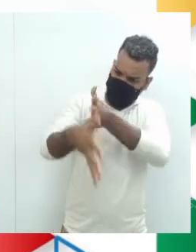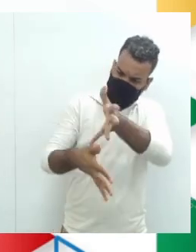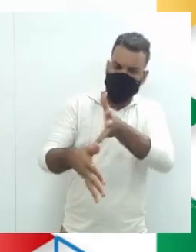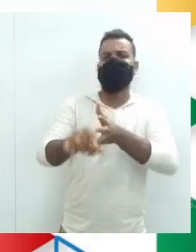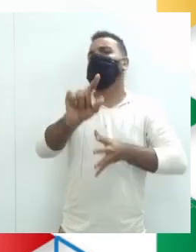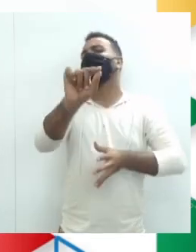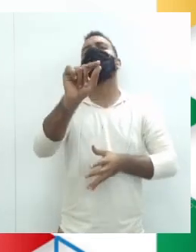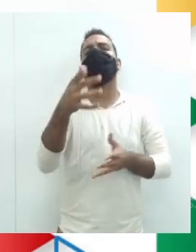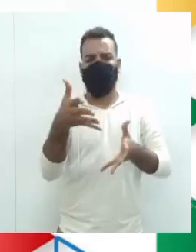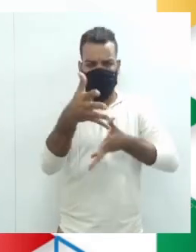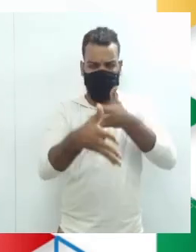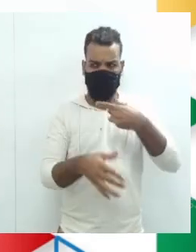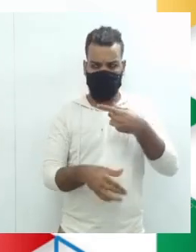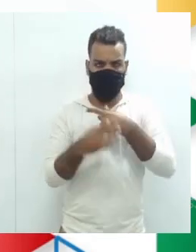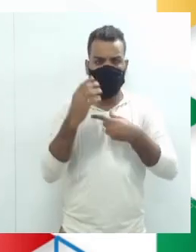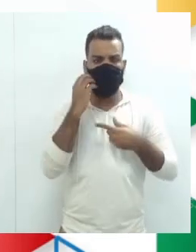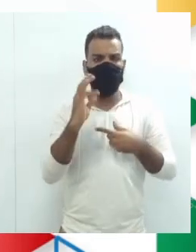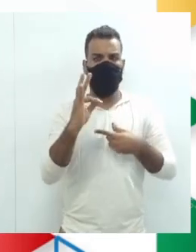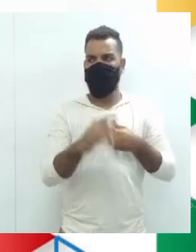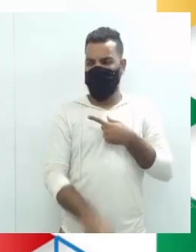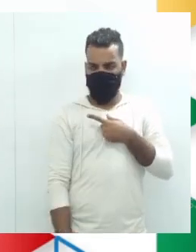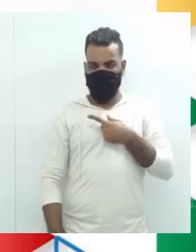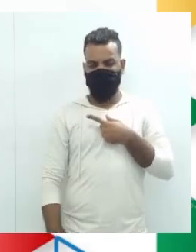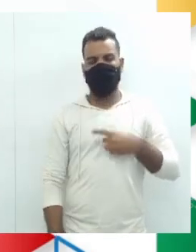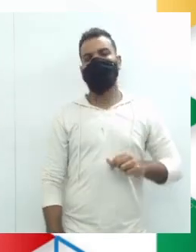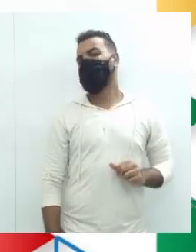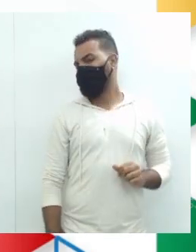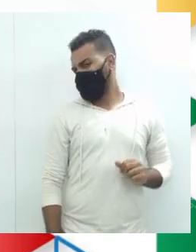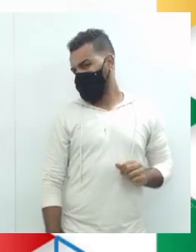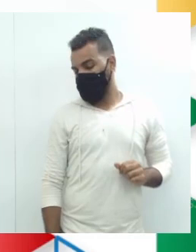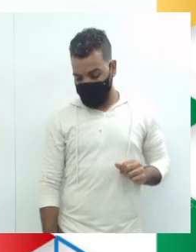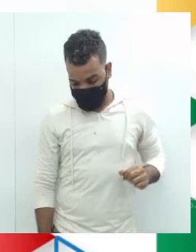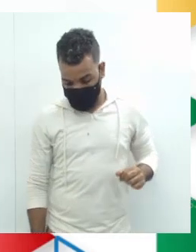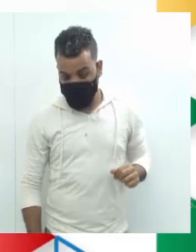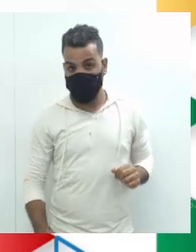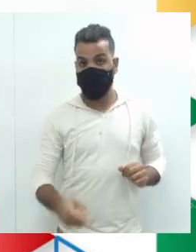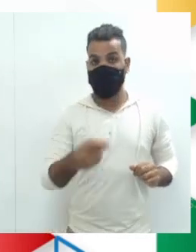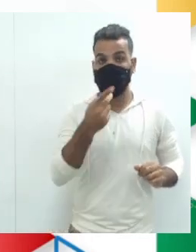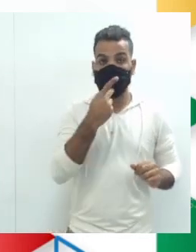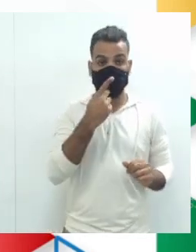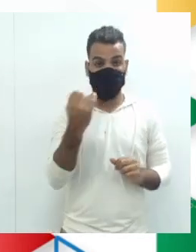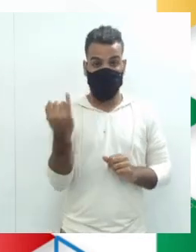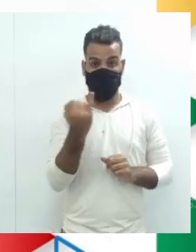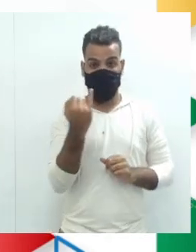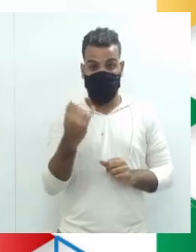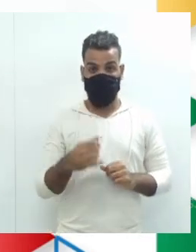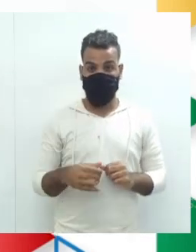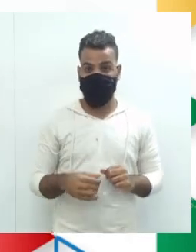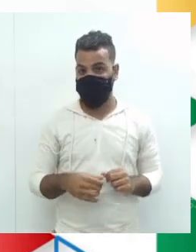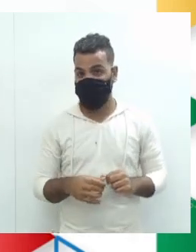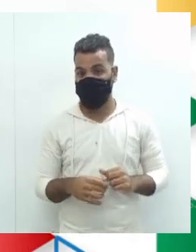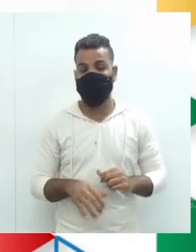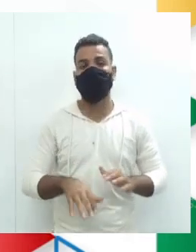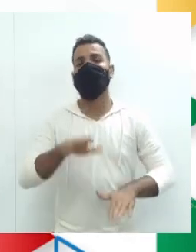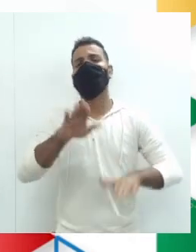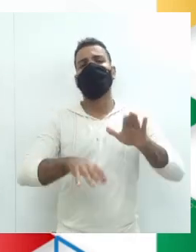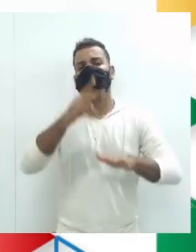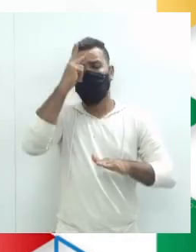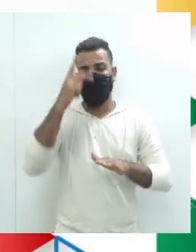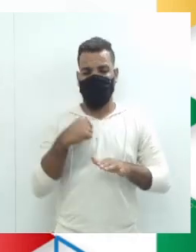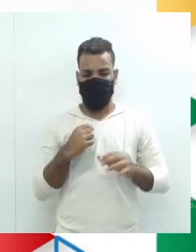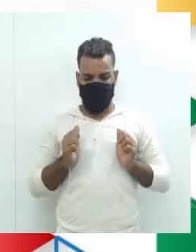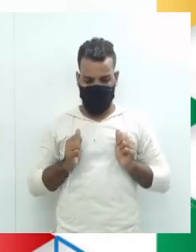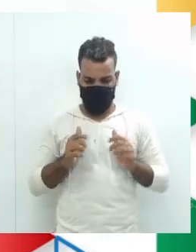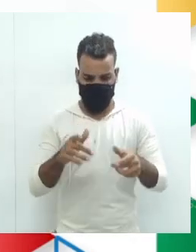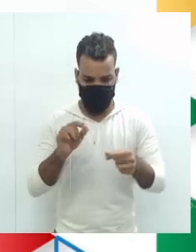citação dele, né, do Paulo Freire. Pessoal, ele vai falar aí uma coisa muito importante, né, que muita gente muitas vezes tem medo de fazer